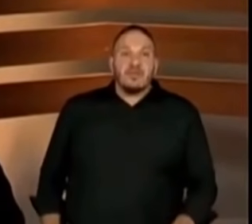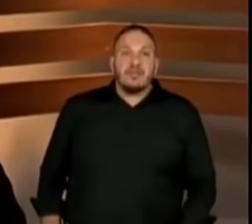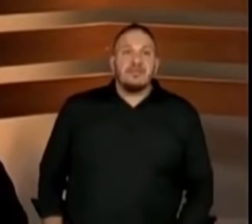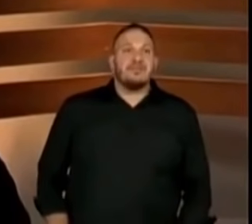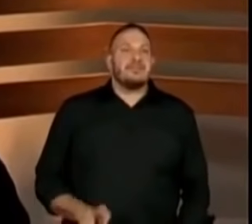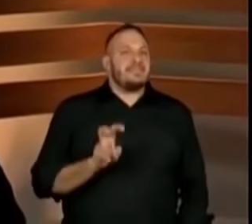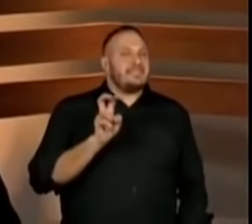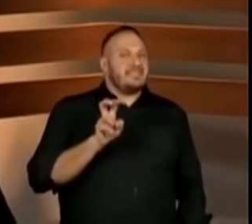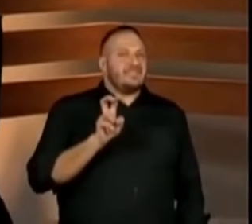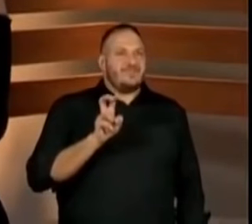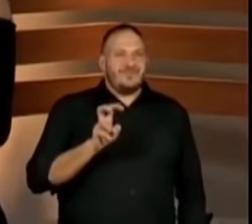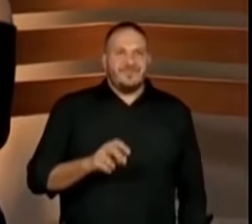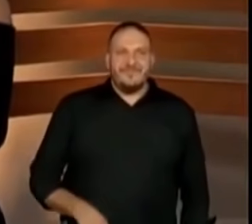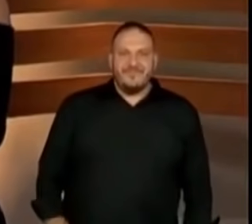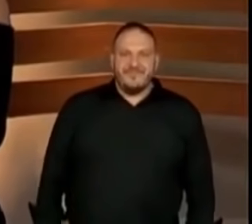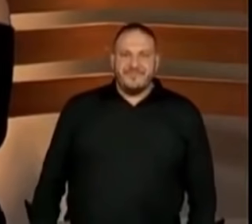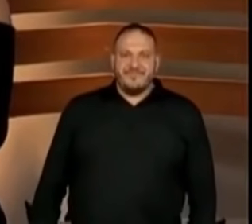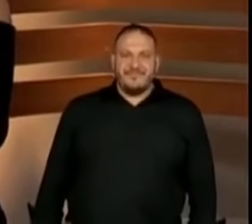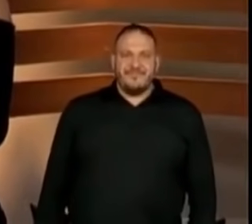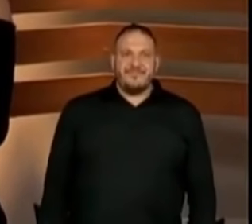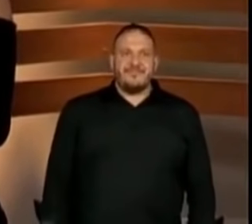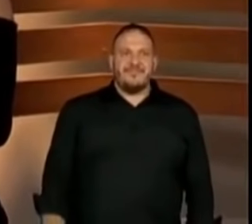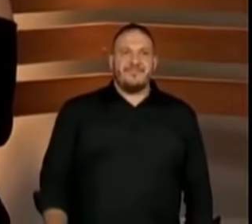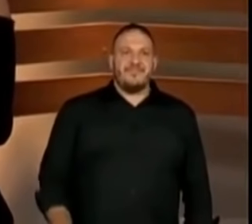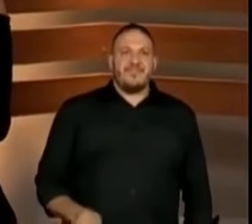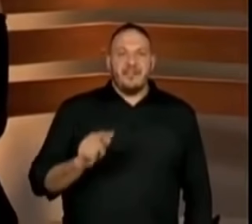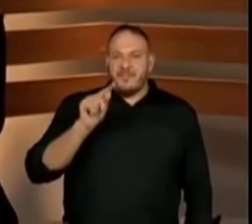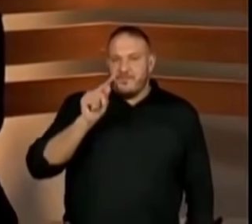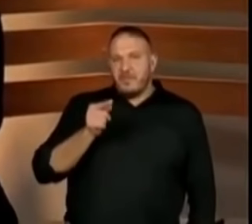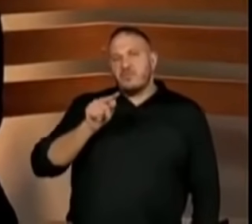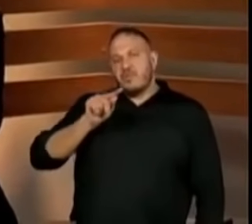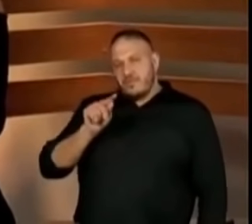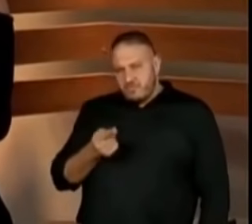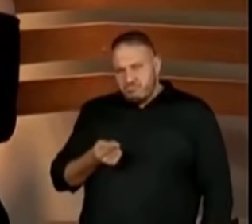a 5, vírgula, vírgula,